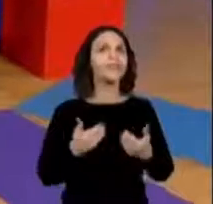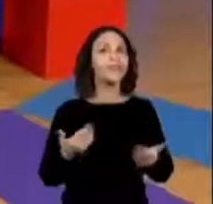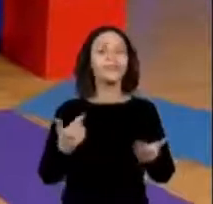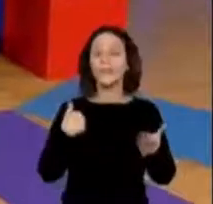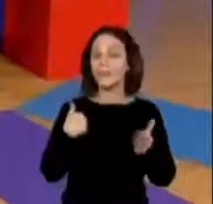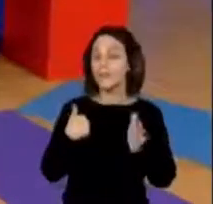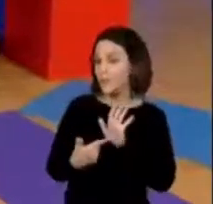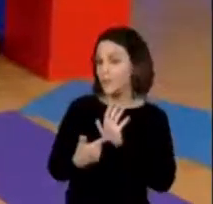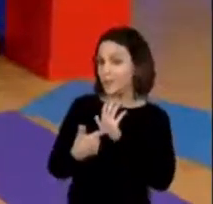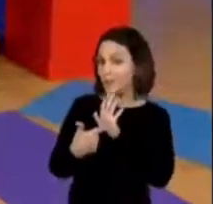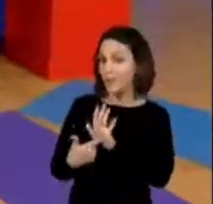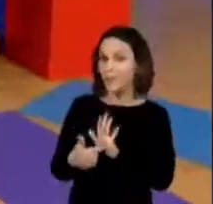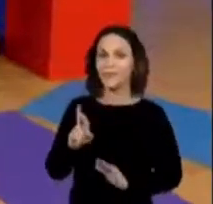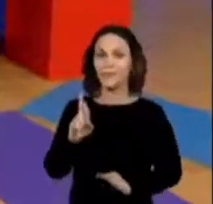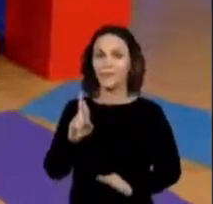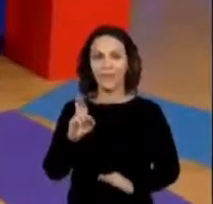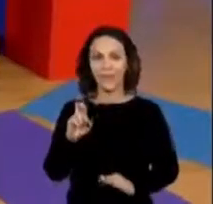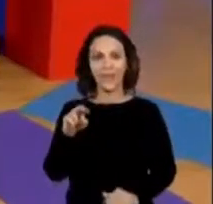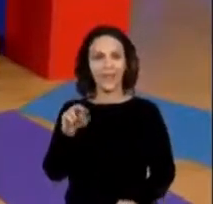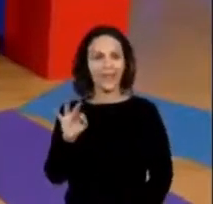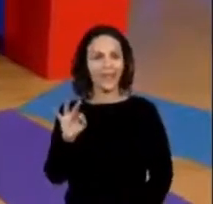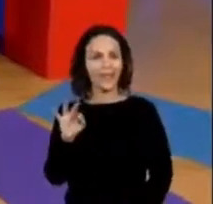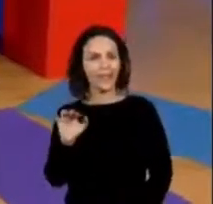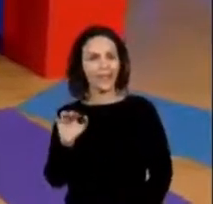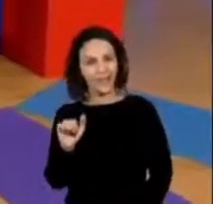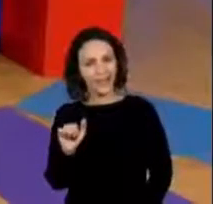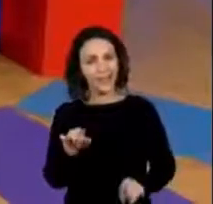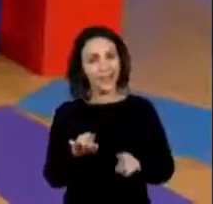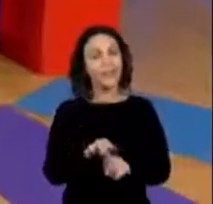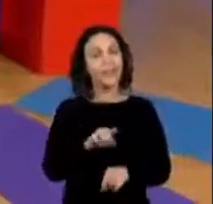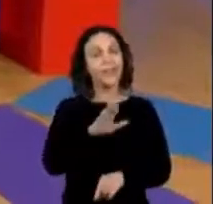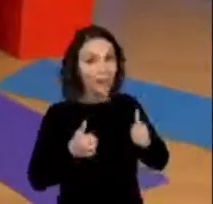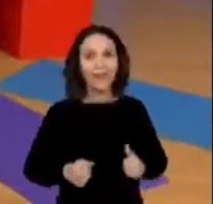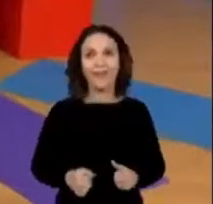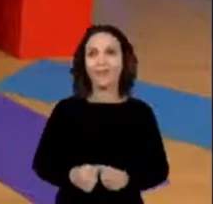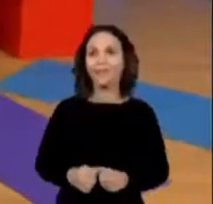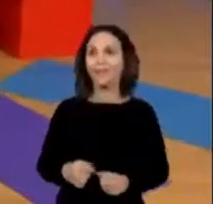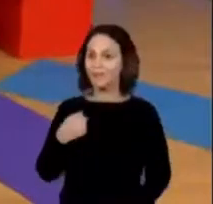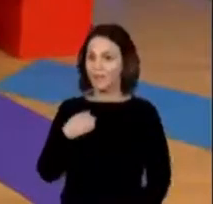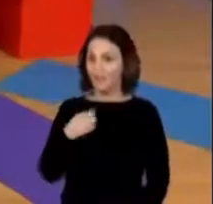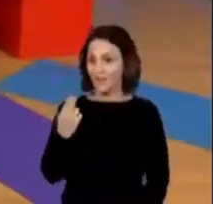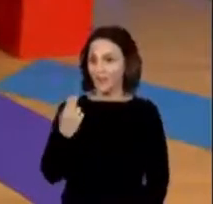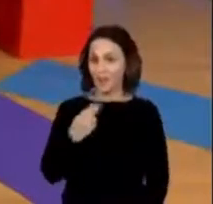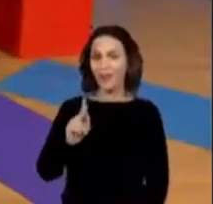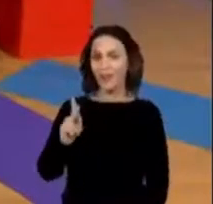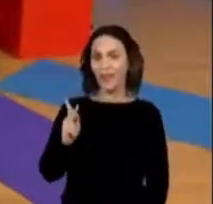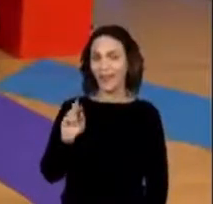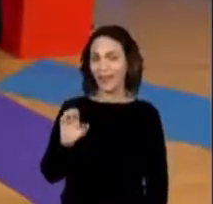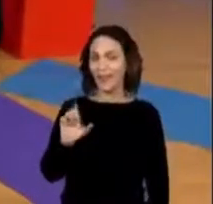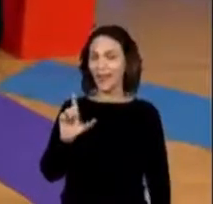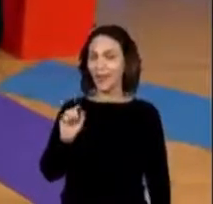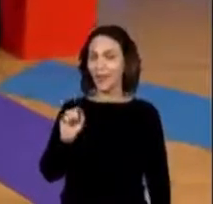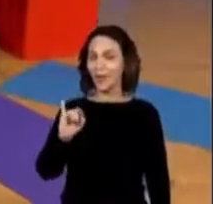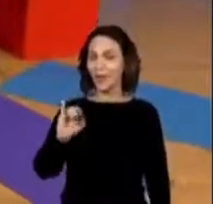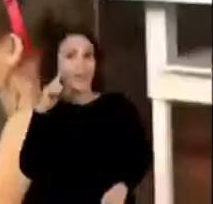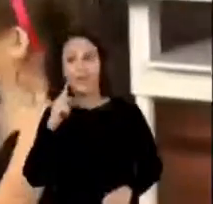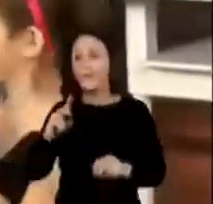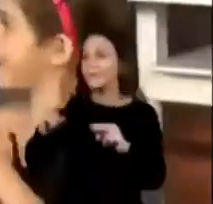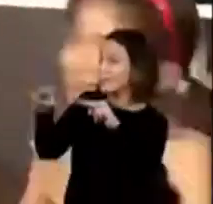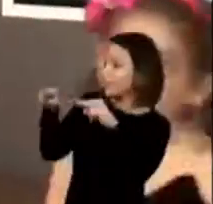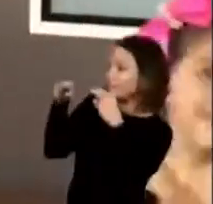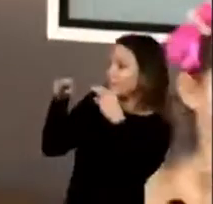Quero apresentar para vocês Renata Composer e a nossa criança de hoje. Sou eu, Heloísa Vitória. Ah, eu sou a Renata.